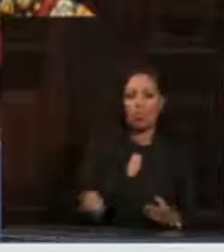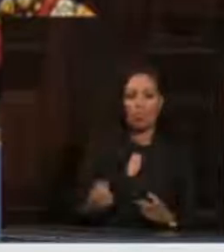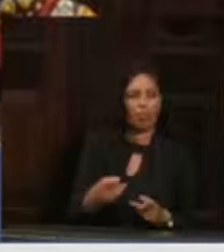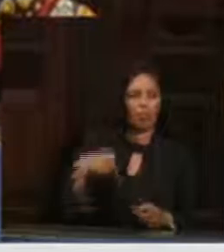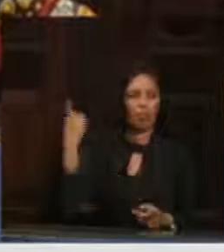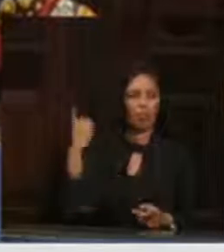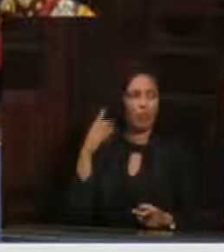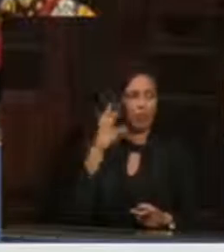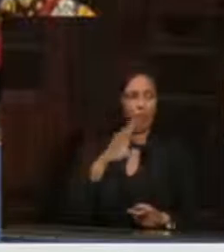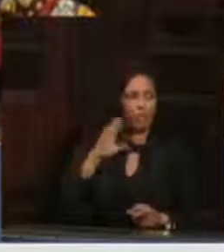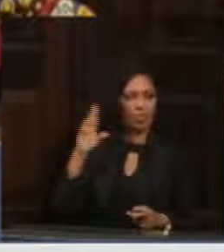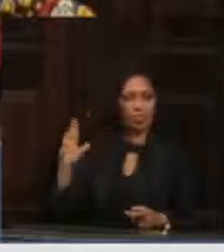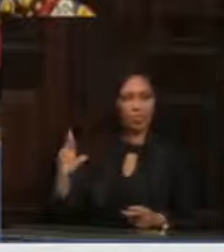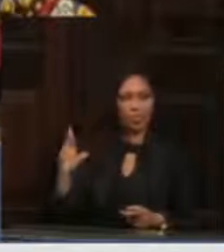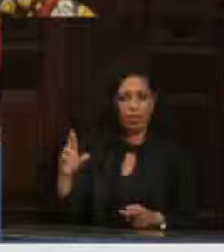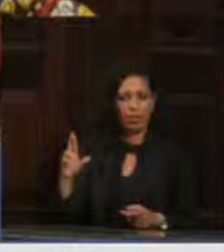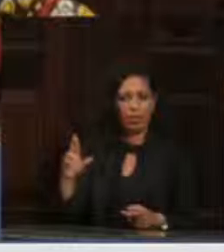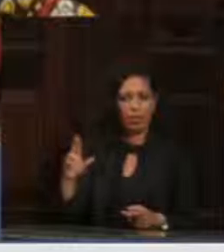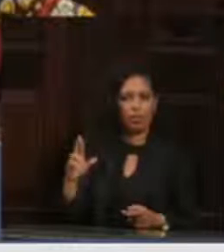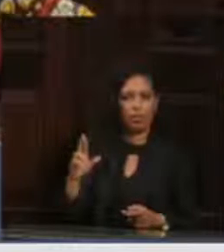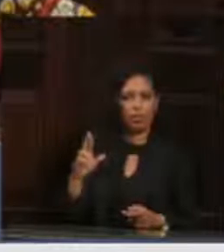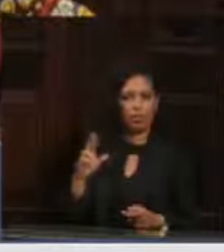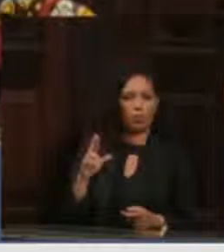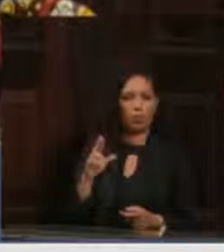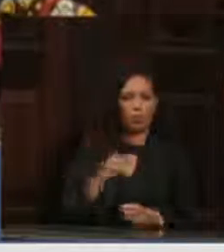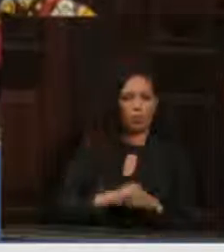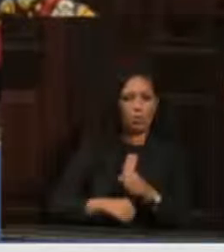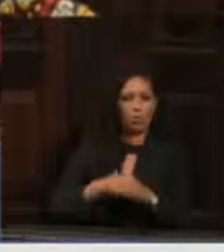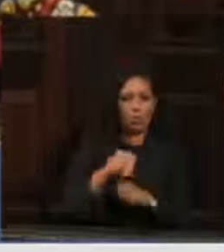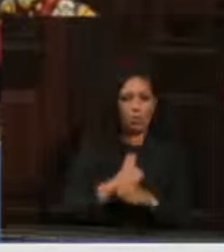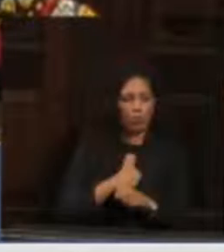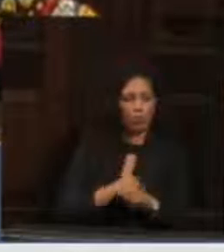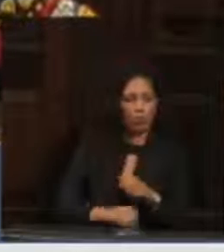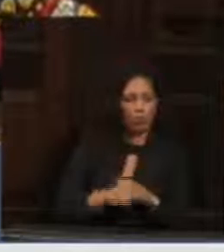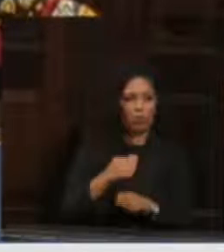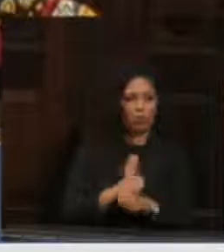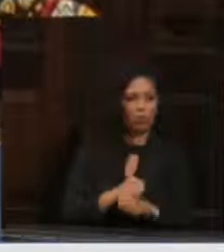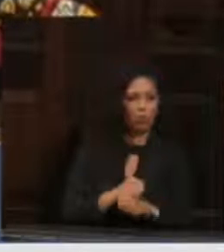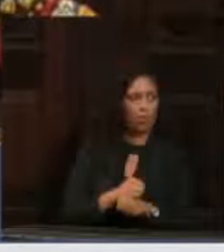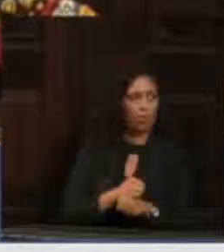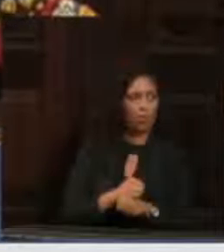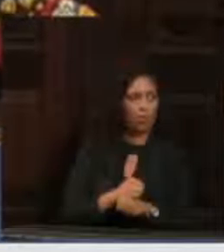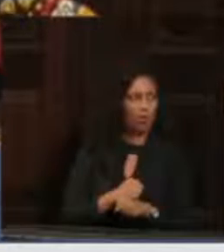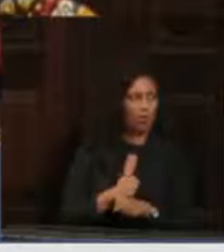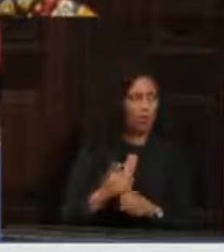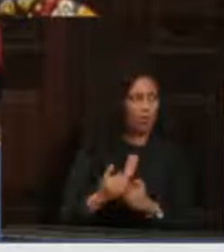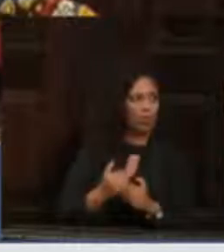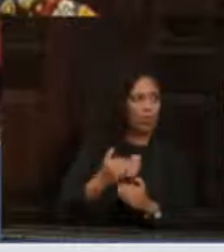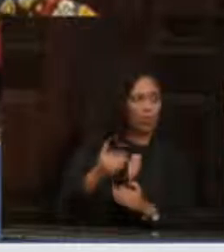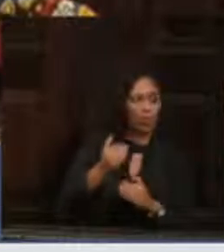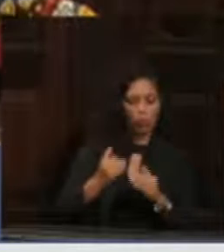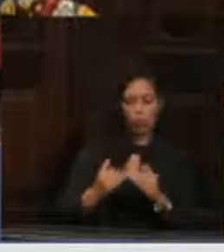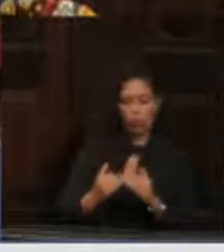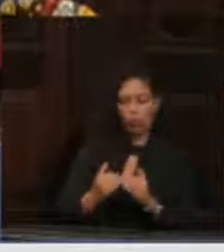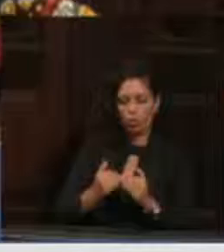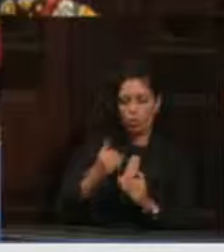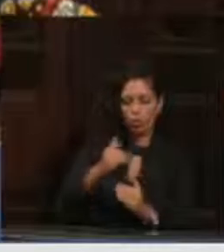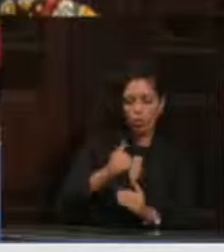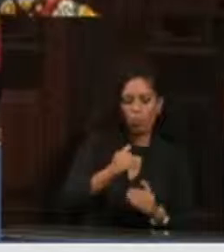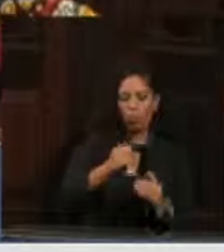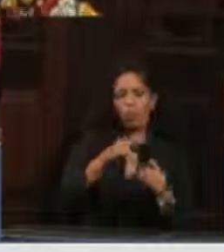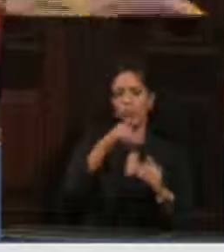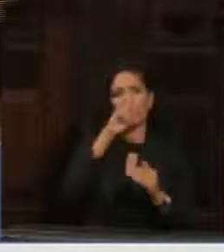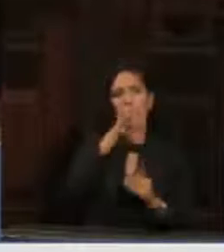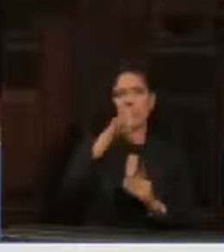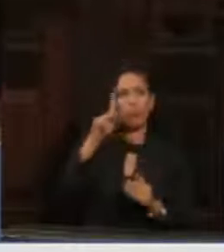Deputado Rosenberg, nos últimos momentos, desde que foram implantadas as